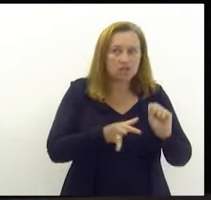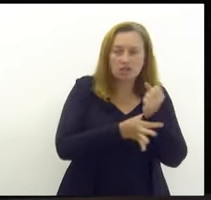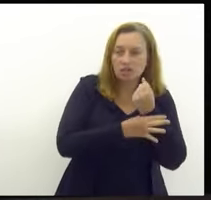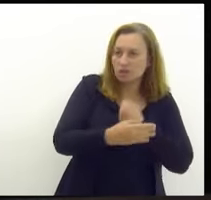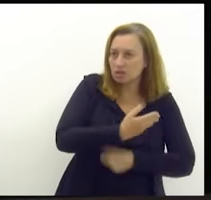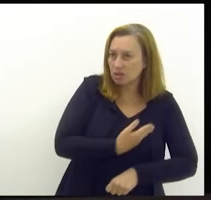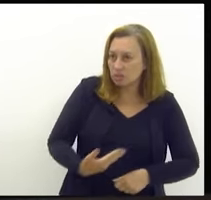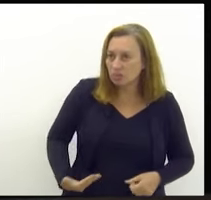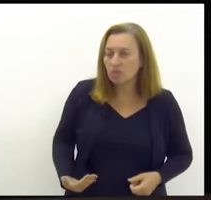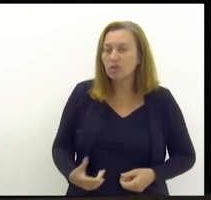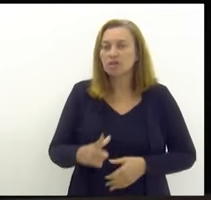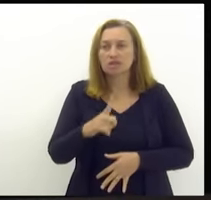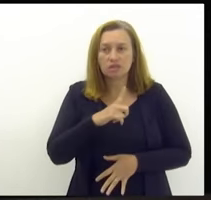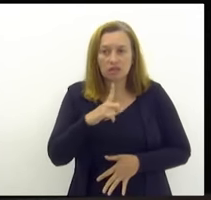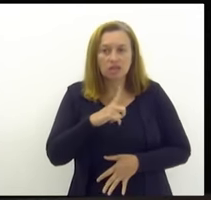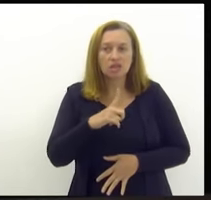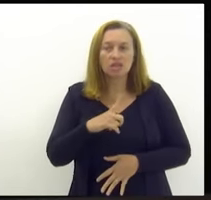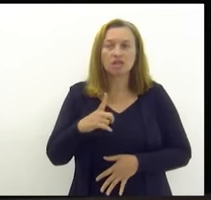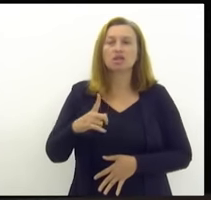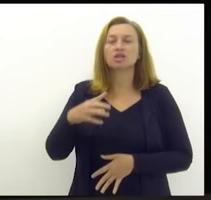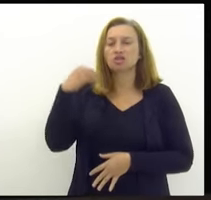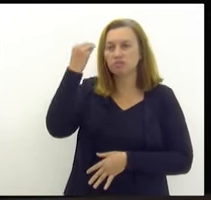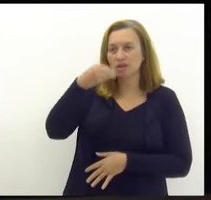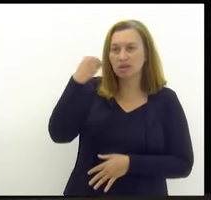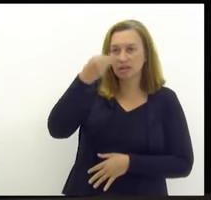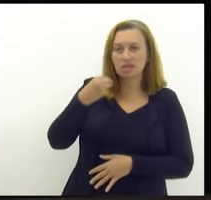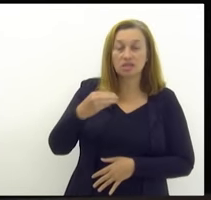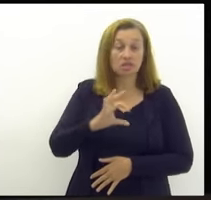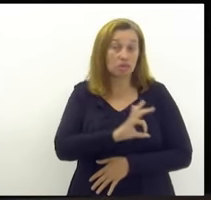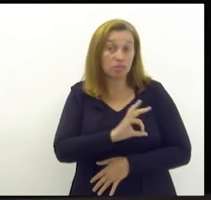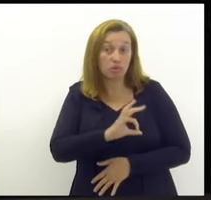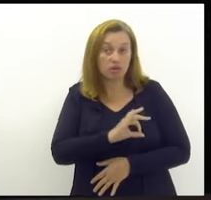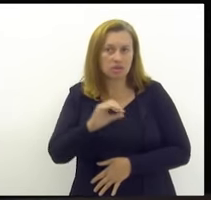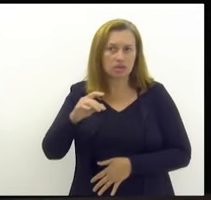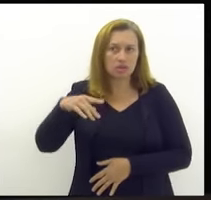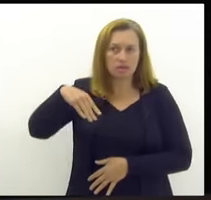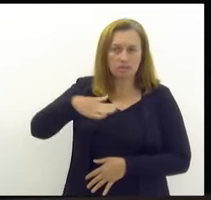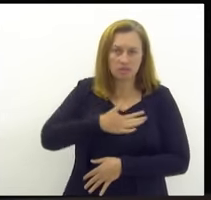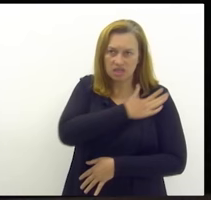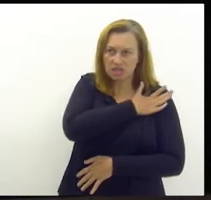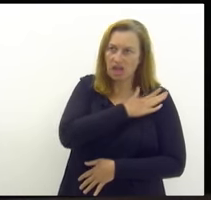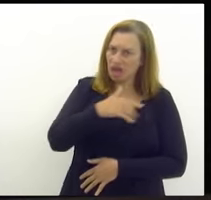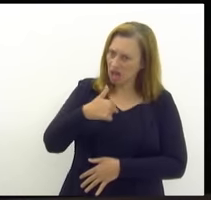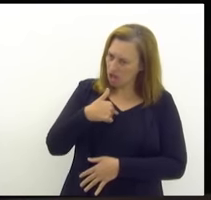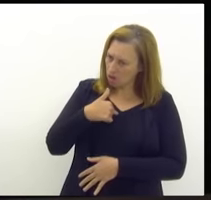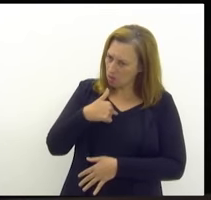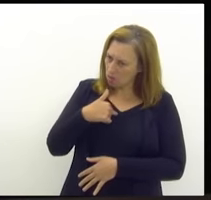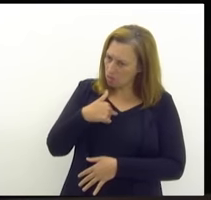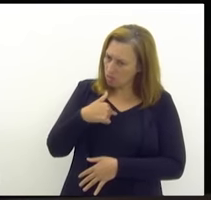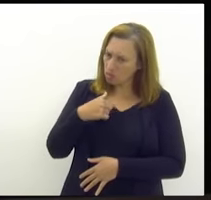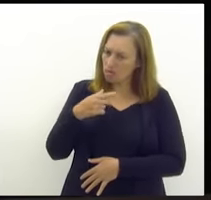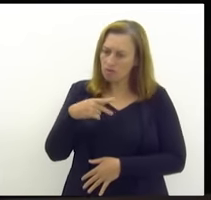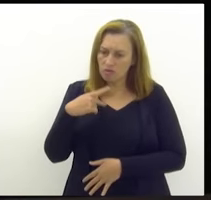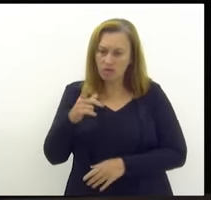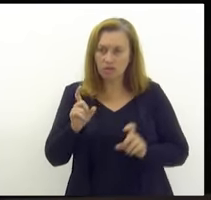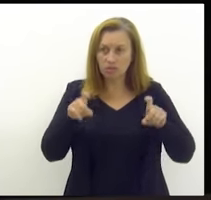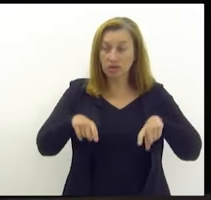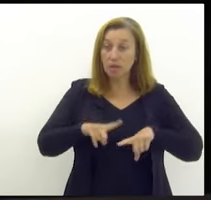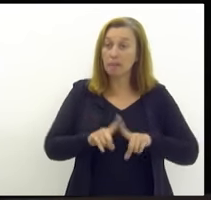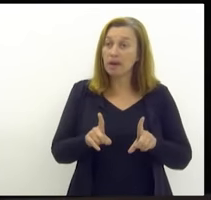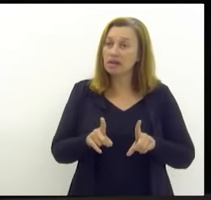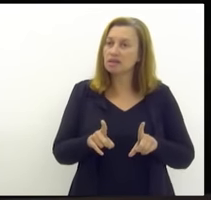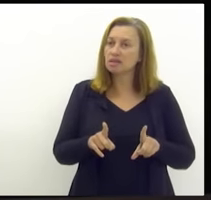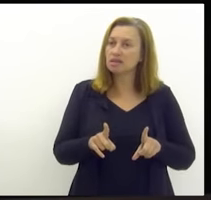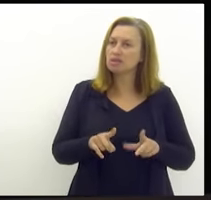corrente de Deputados que tem origem na Polícia Militar eu trato apenas do meu mandato mas me permita